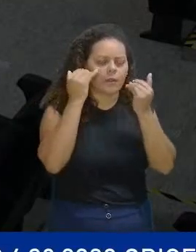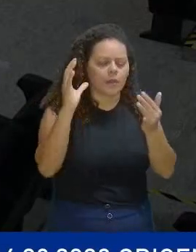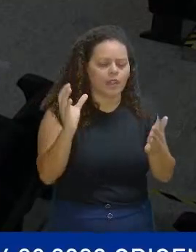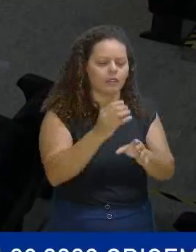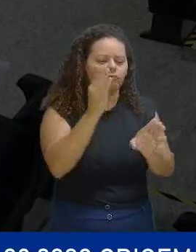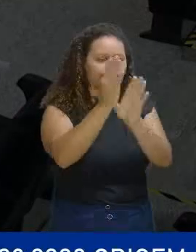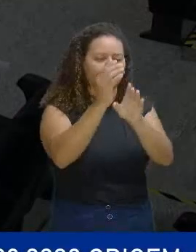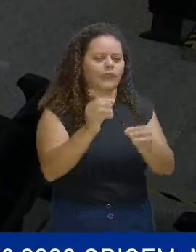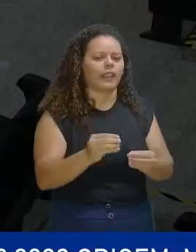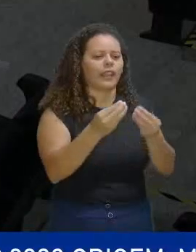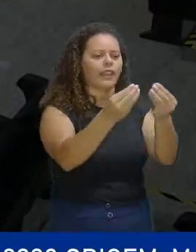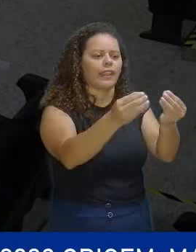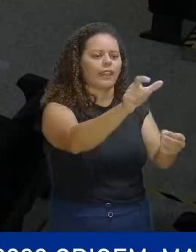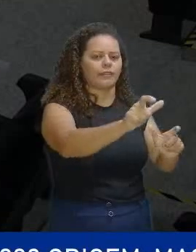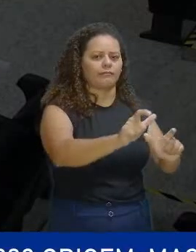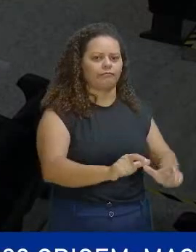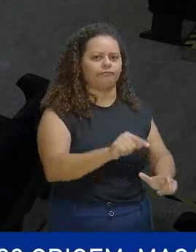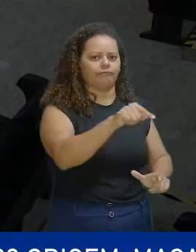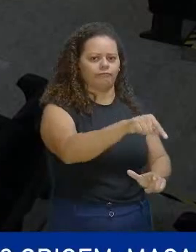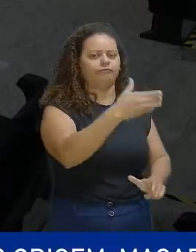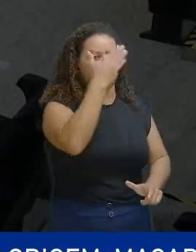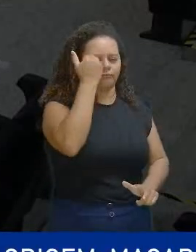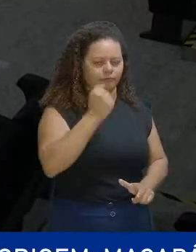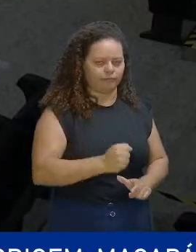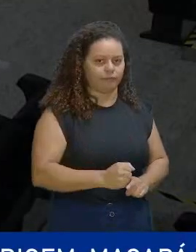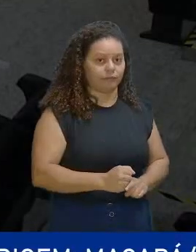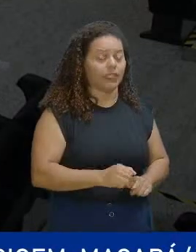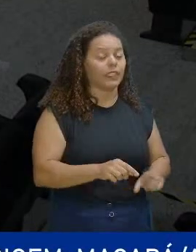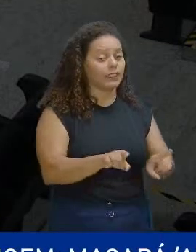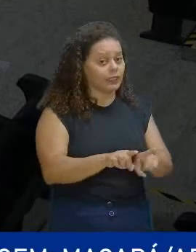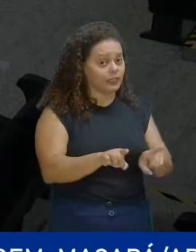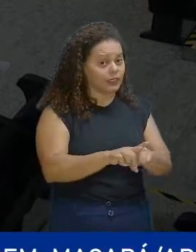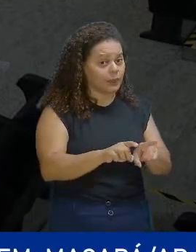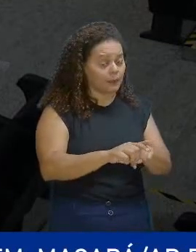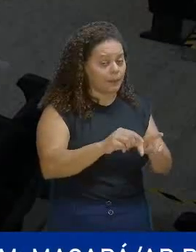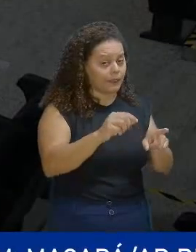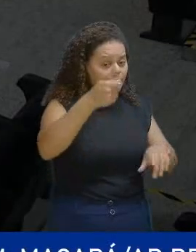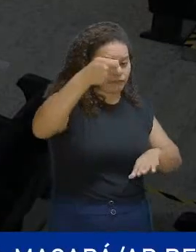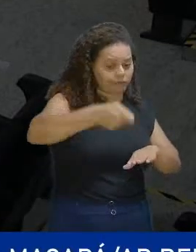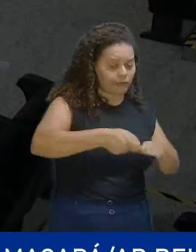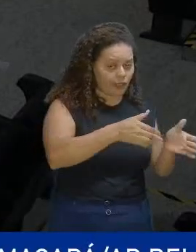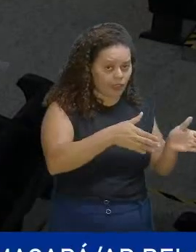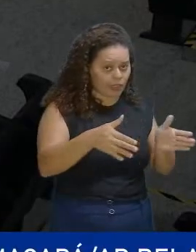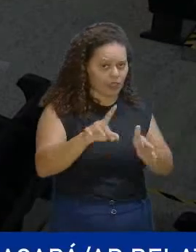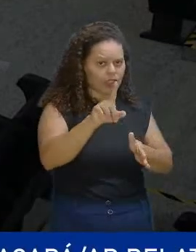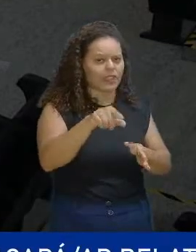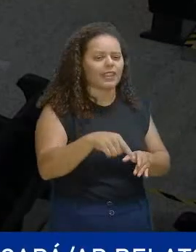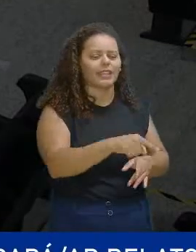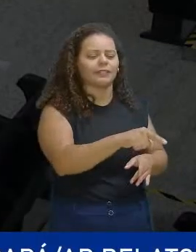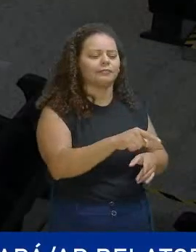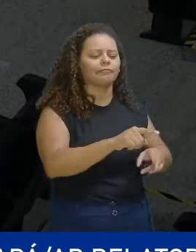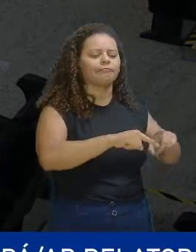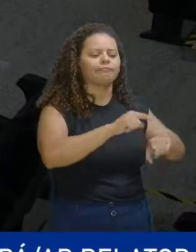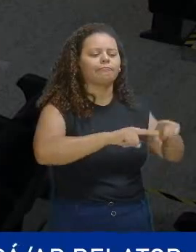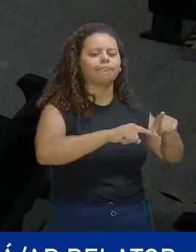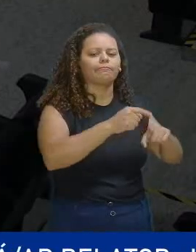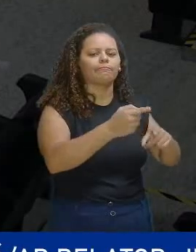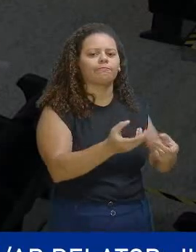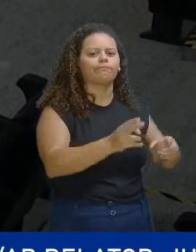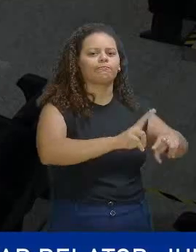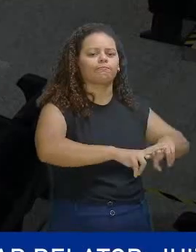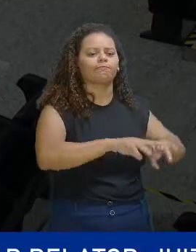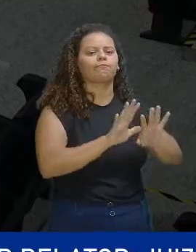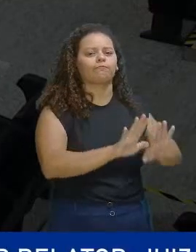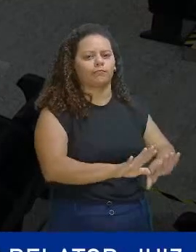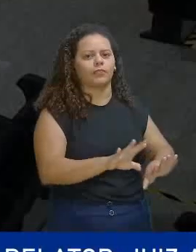local de entrega. Todavia, conforme consta na sentença recorrida, tal item foi extraviado. O magistrado afirmou,